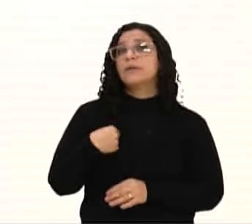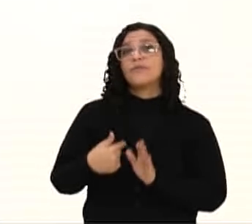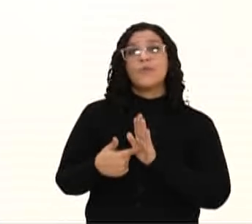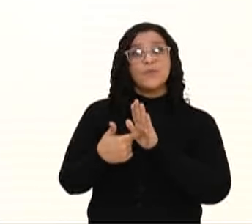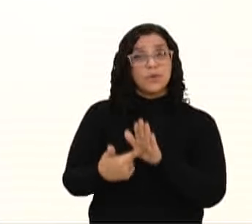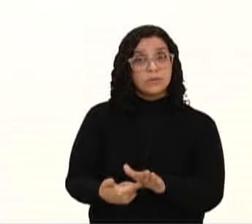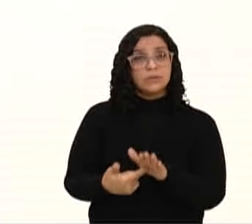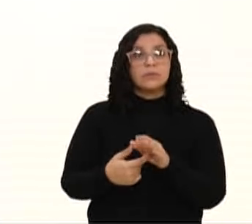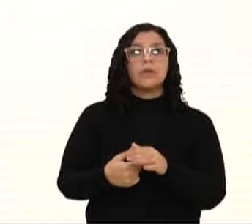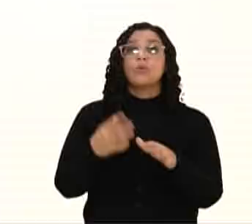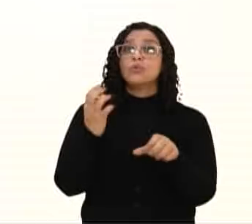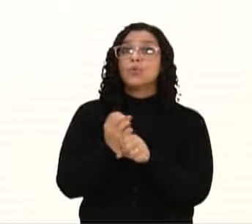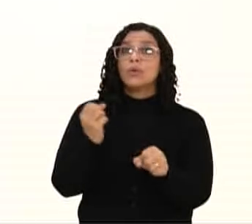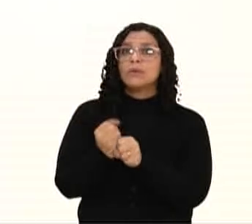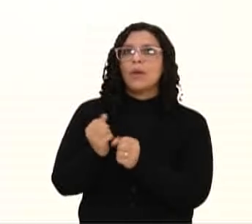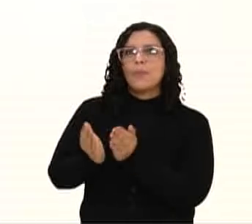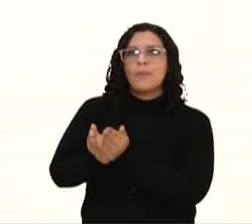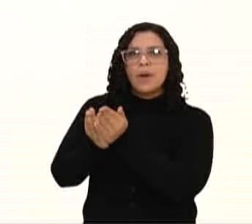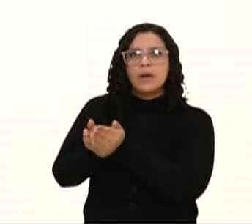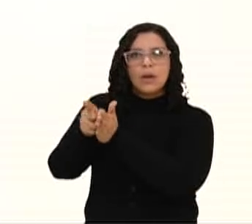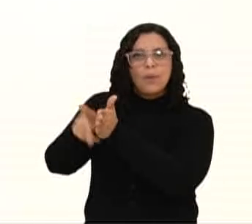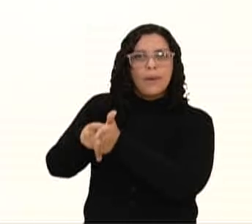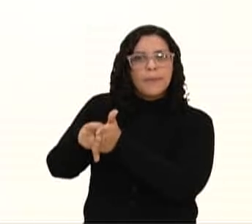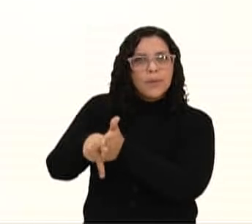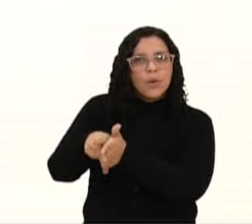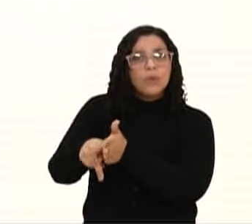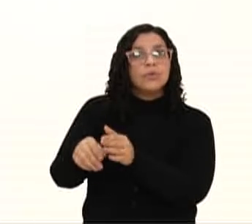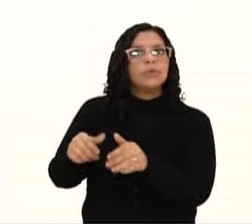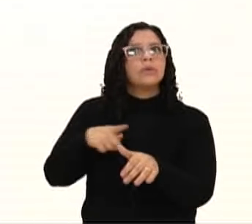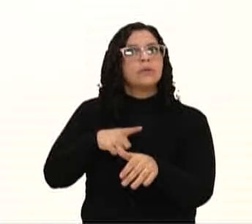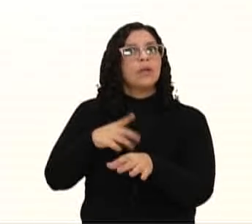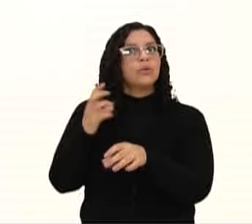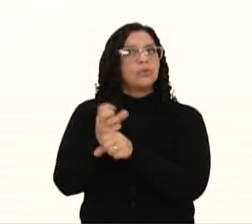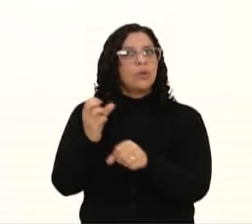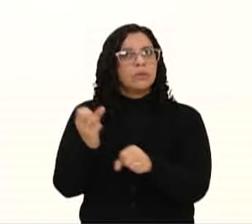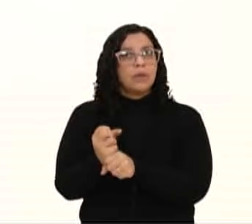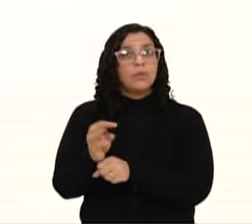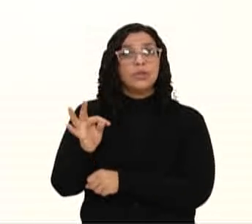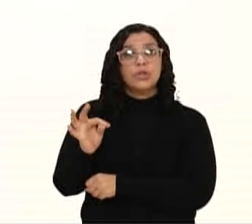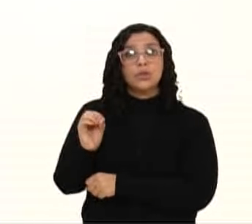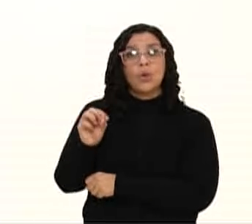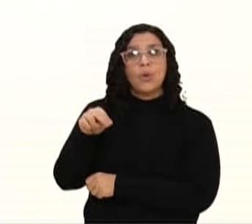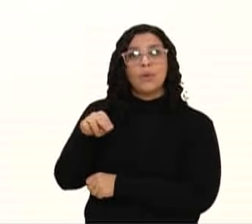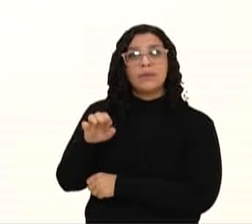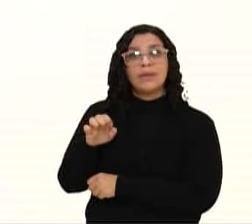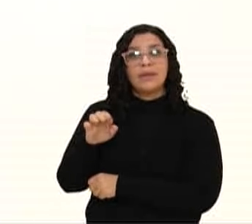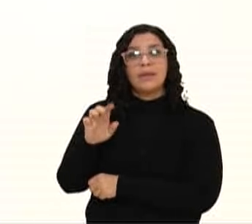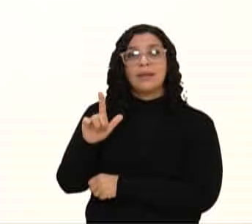do quanto o Porto de Paranaguá movimentou, né, em toneladas ali.